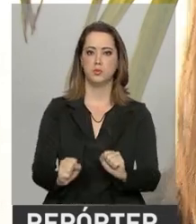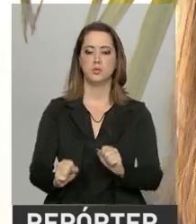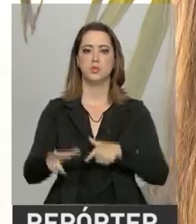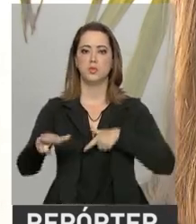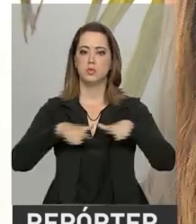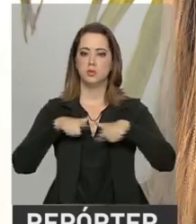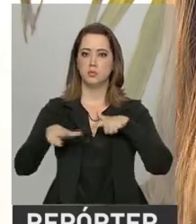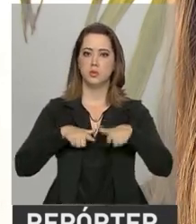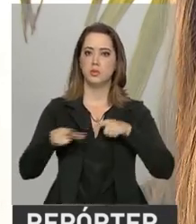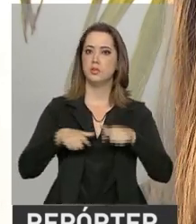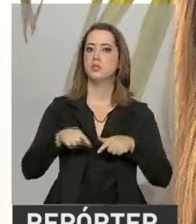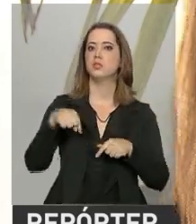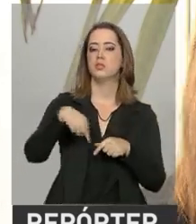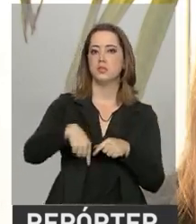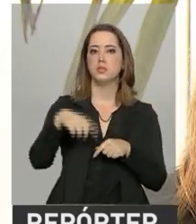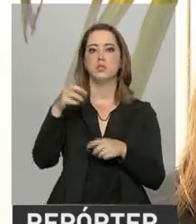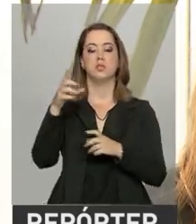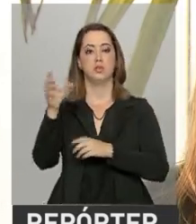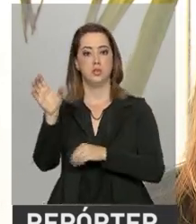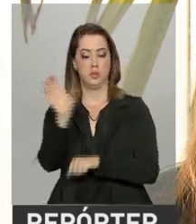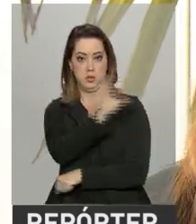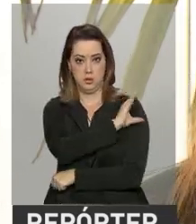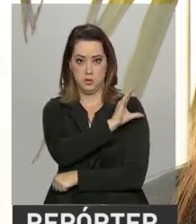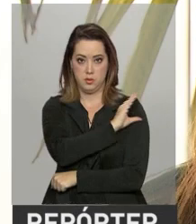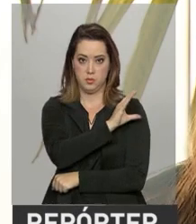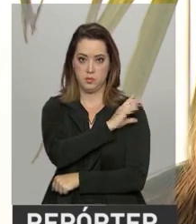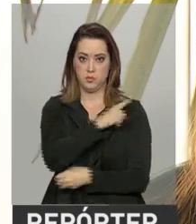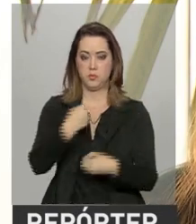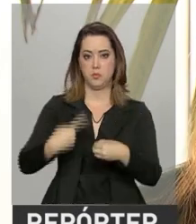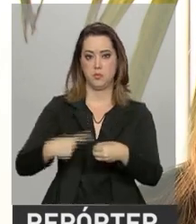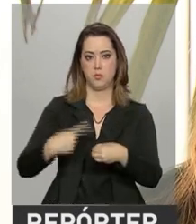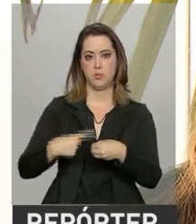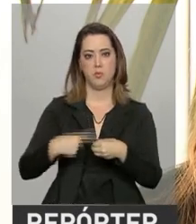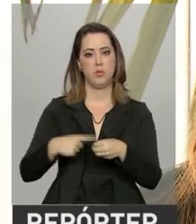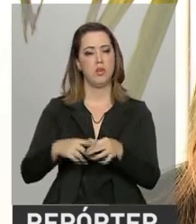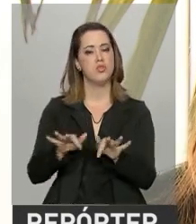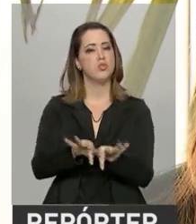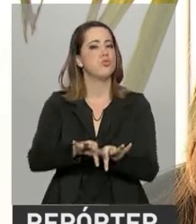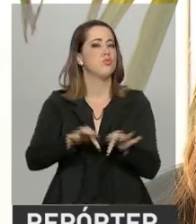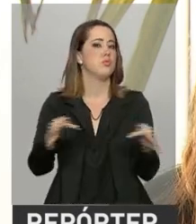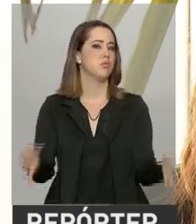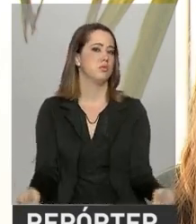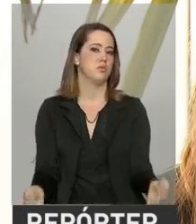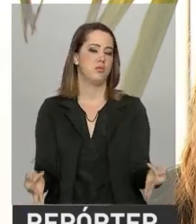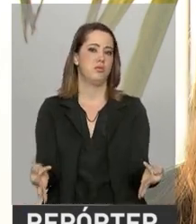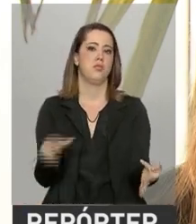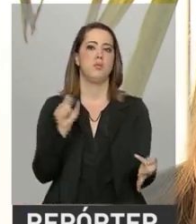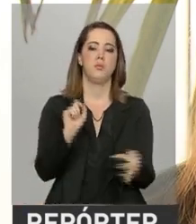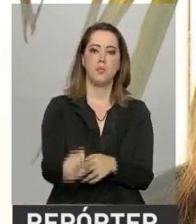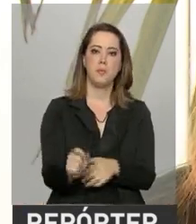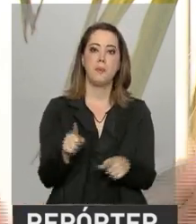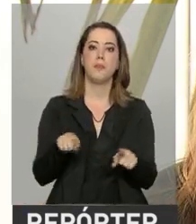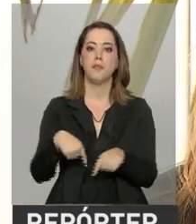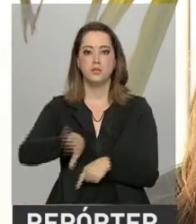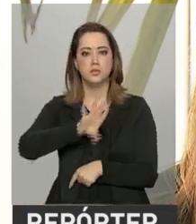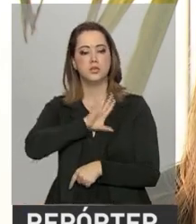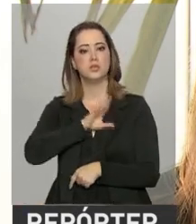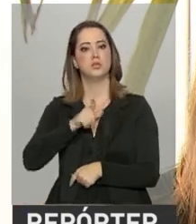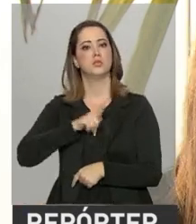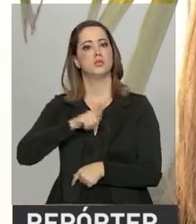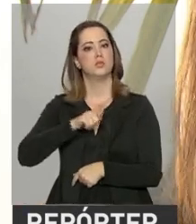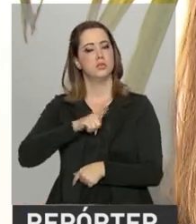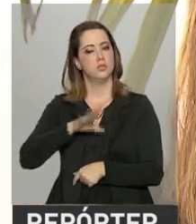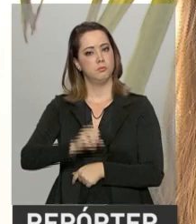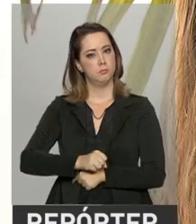aqui aqui na sede na coordenação Regional a gente simplificou alguns procedimentos burocráticos e a gente começou a ter uma postura mais ativa